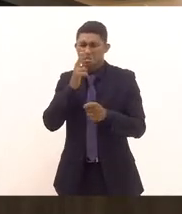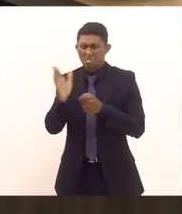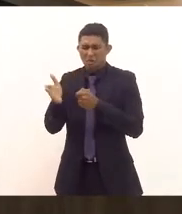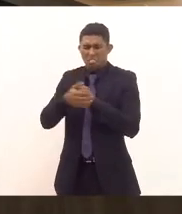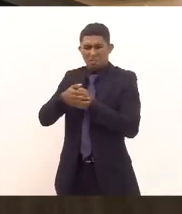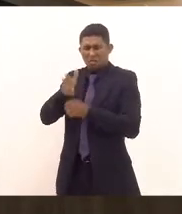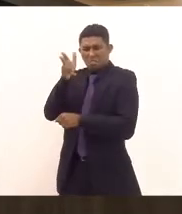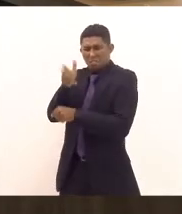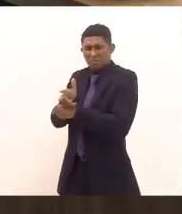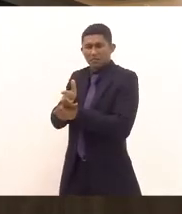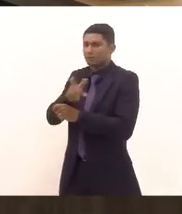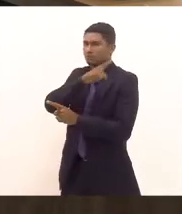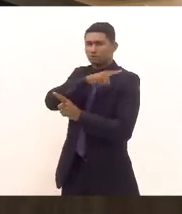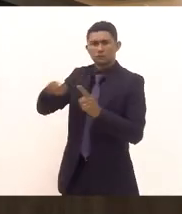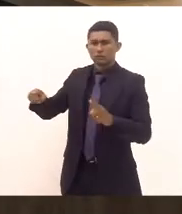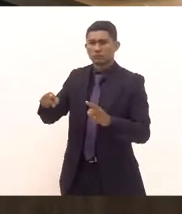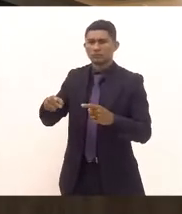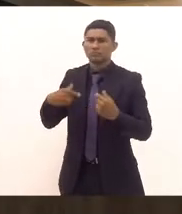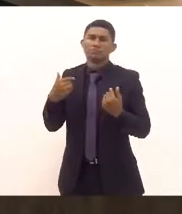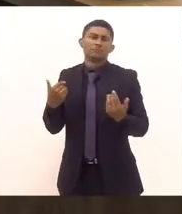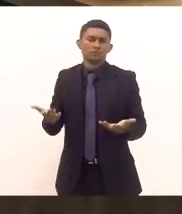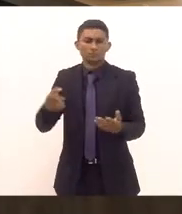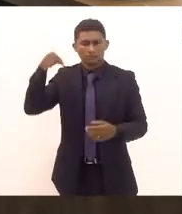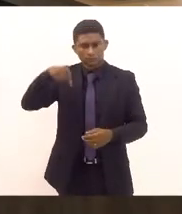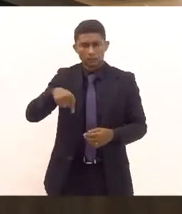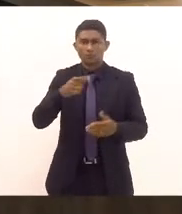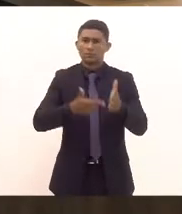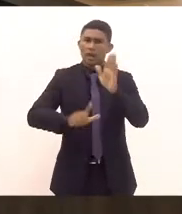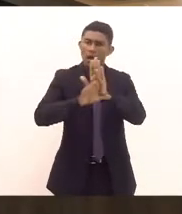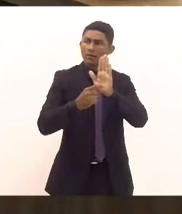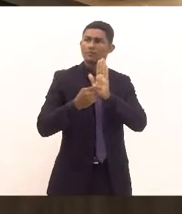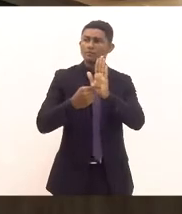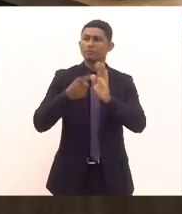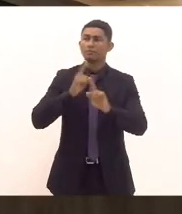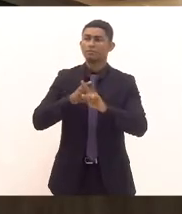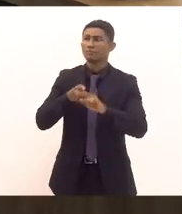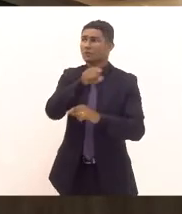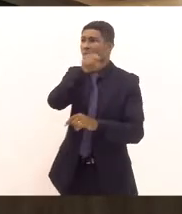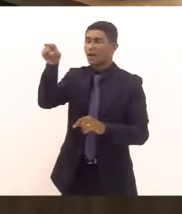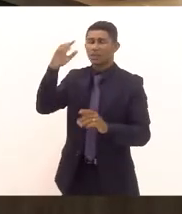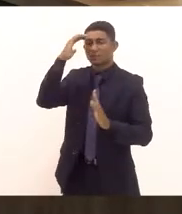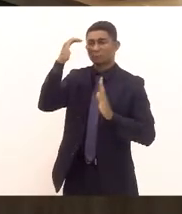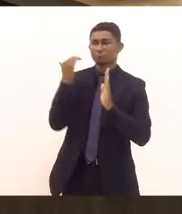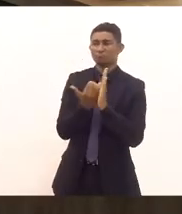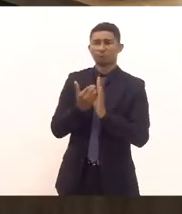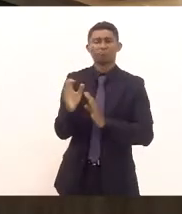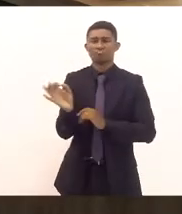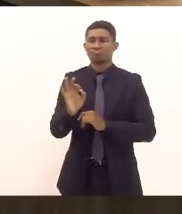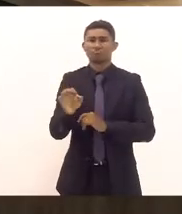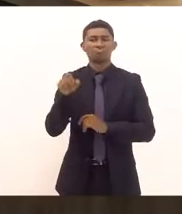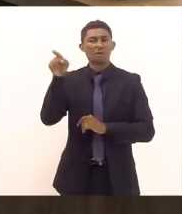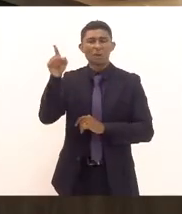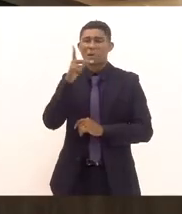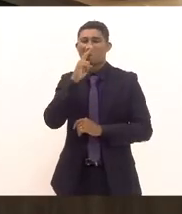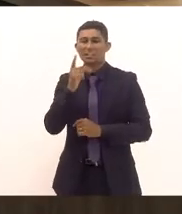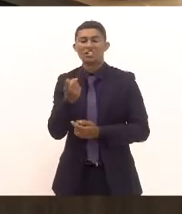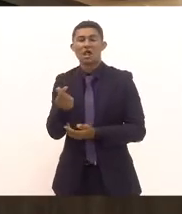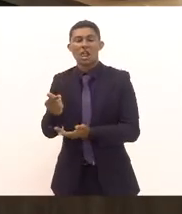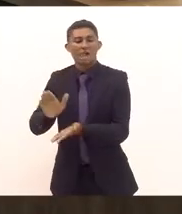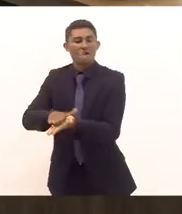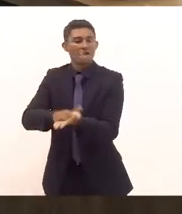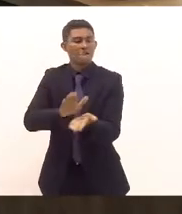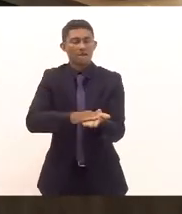essa atitude aqui ó atitude drástica não precisava ter mas tem que ter porque os cara não respeita a gente e tão lá para ganhar dinheiro